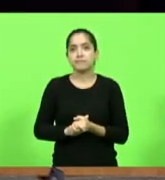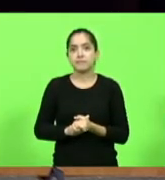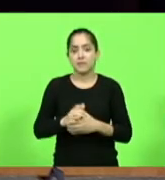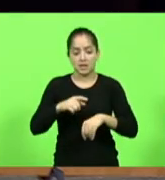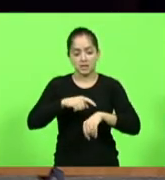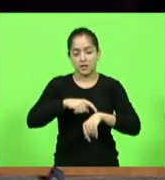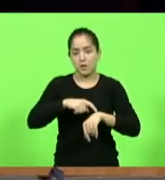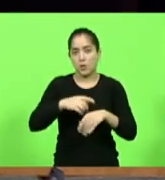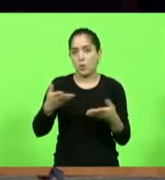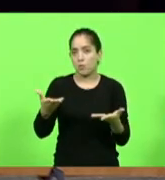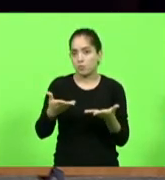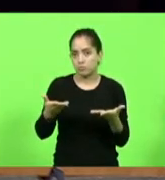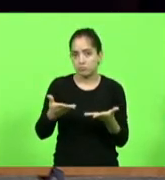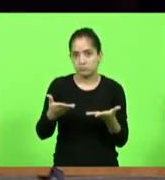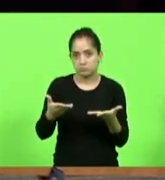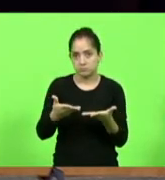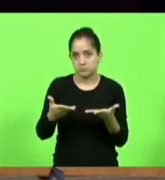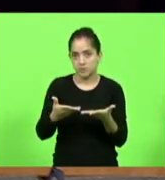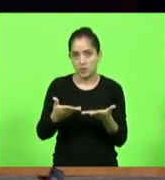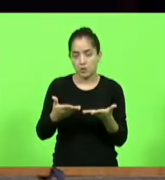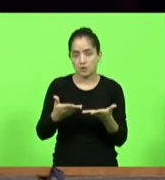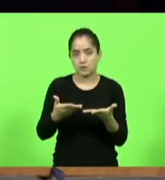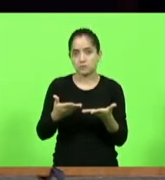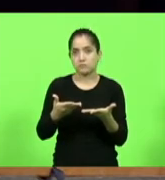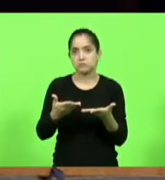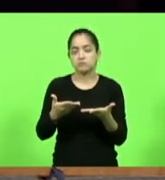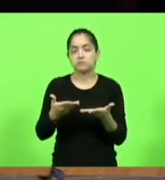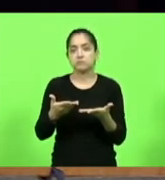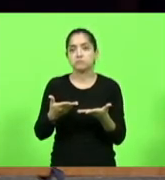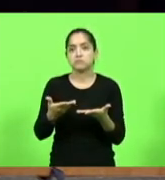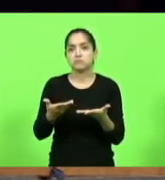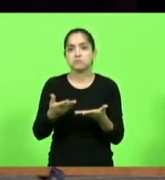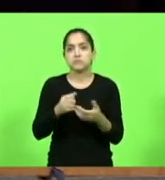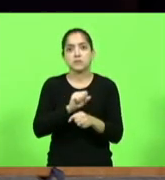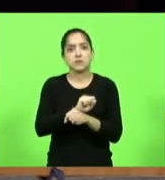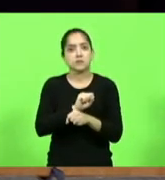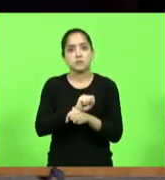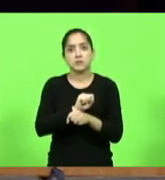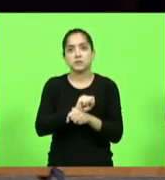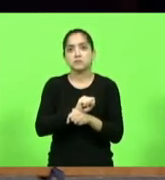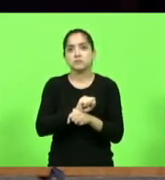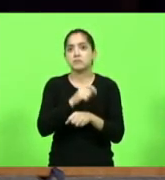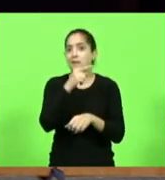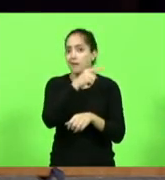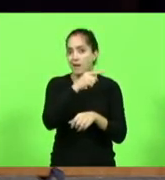15 horas e 24 minutos, nós estamos sem energia.